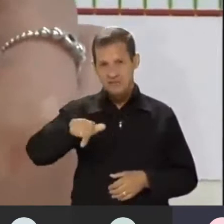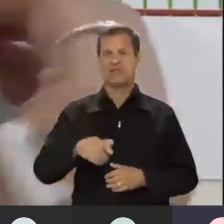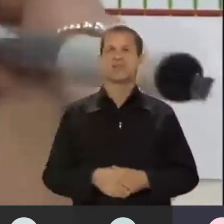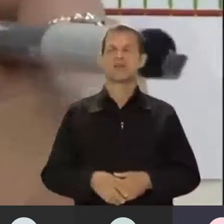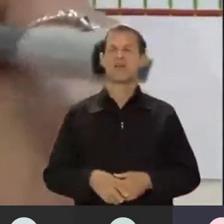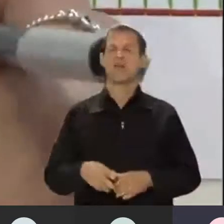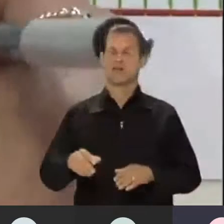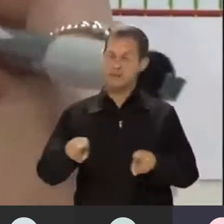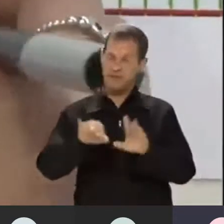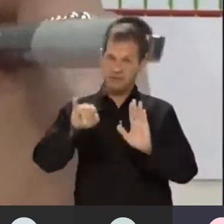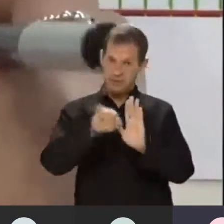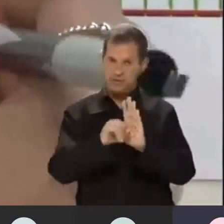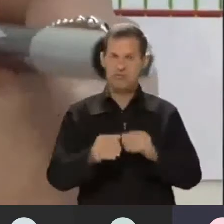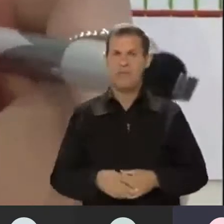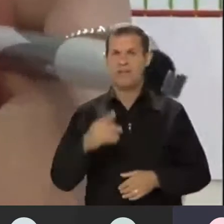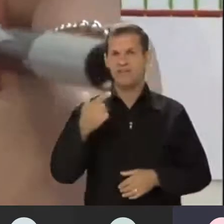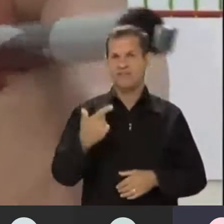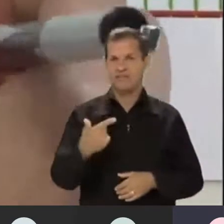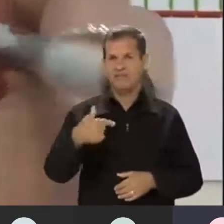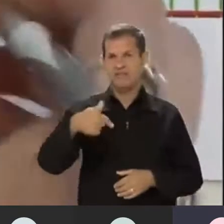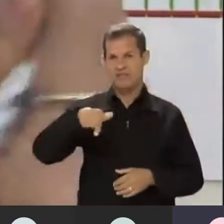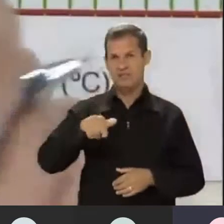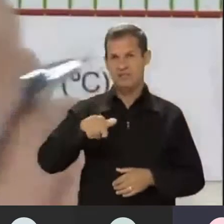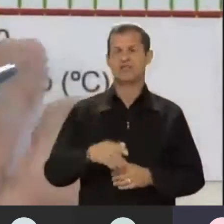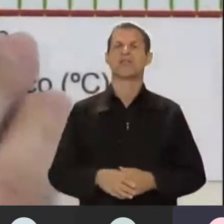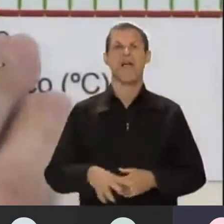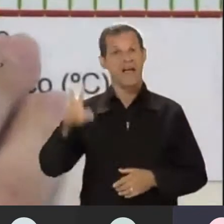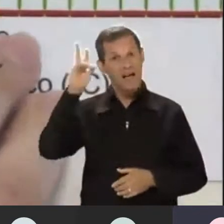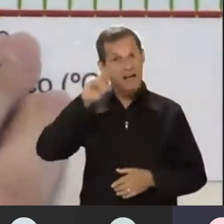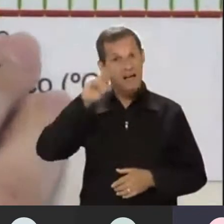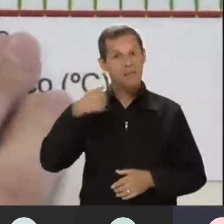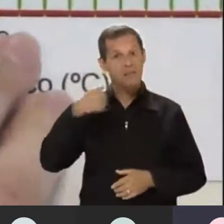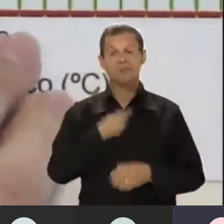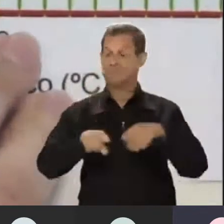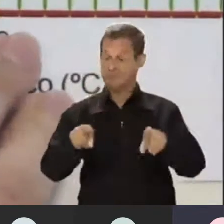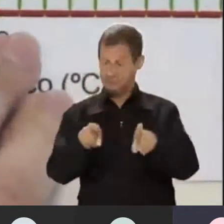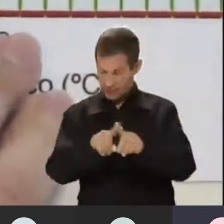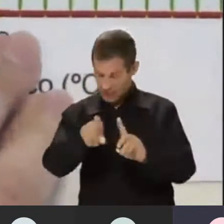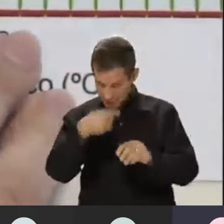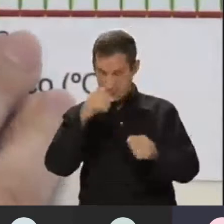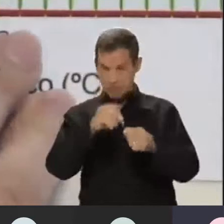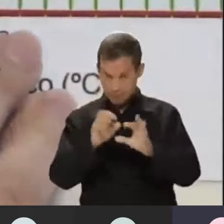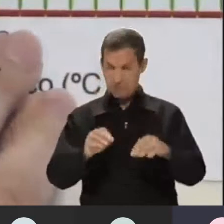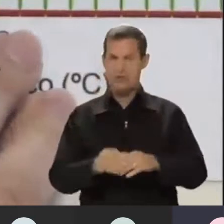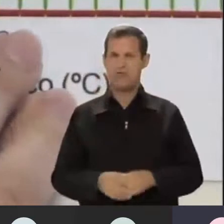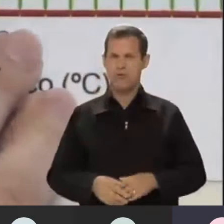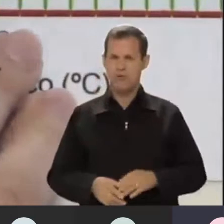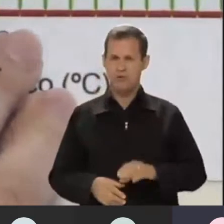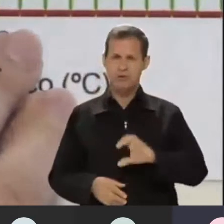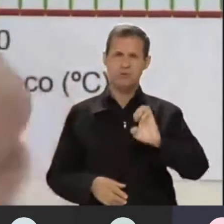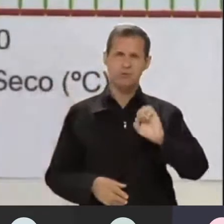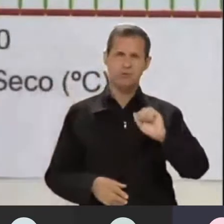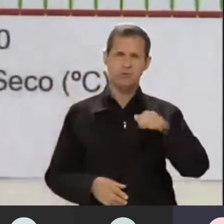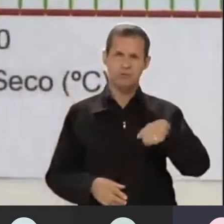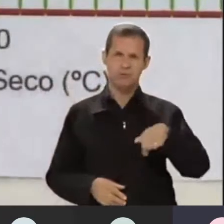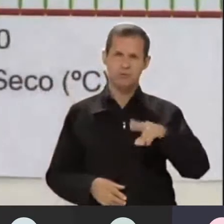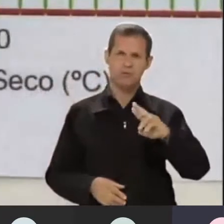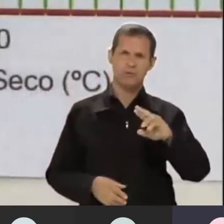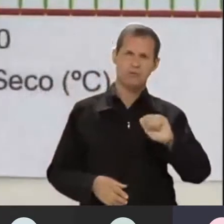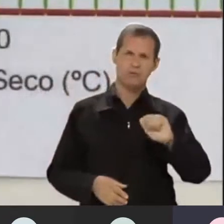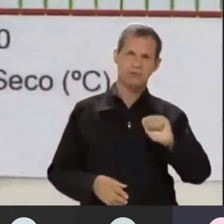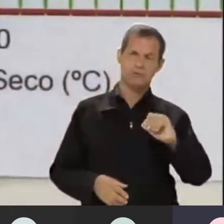27, tá? Vou marcar também 27. Lembra que a gente precisa, né? Depois você faz certinho com o esquadro e com a régua,